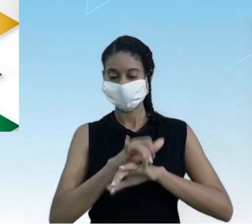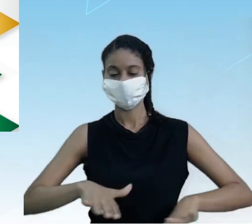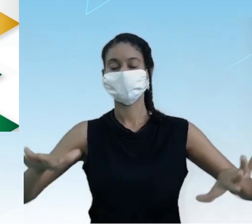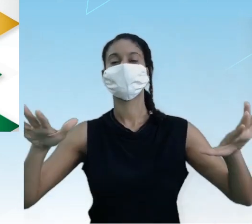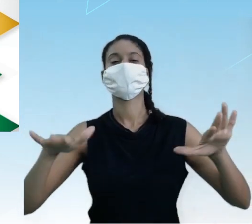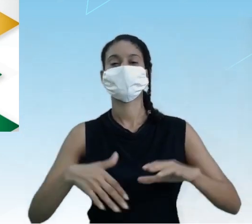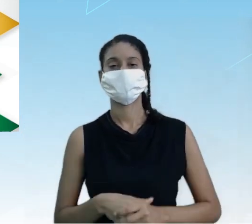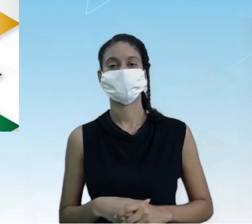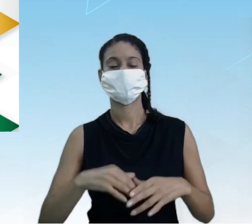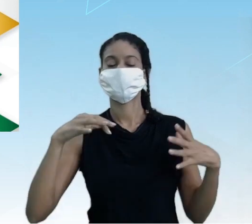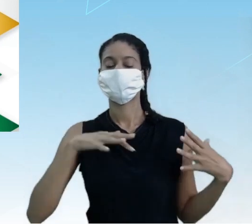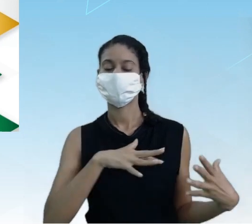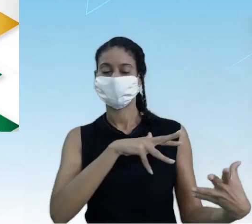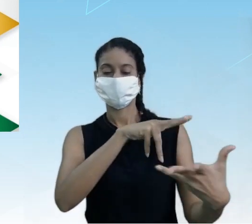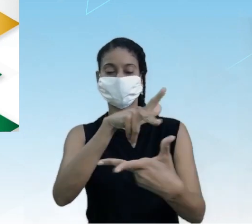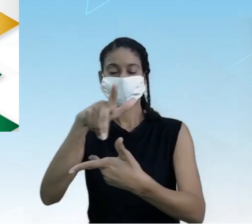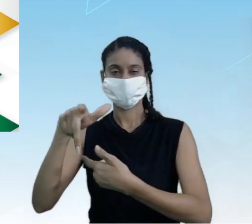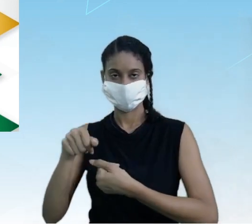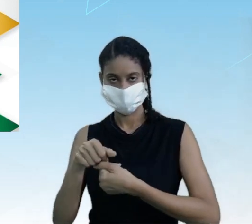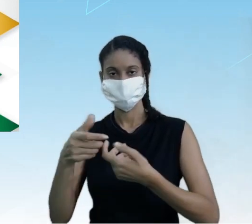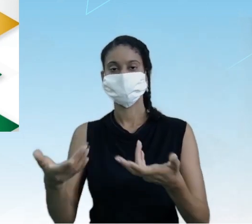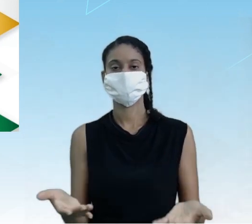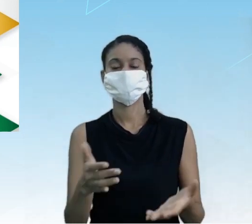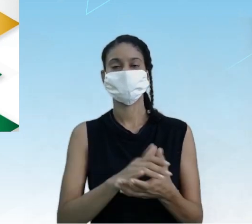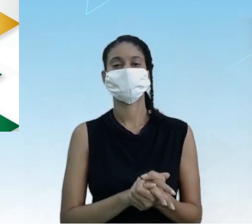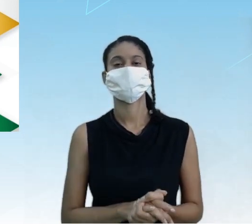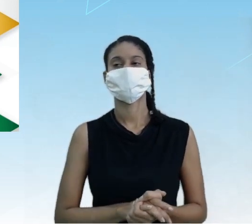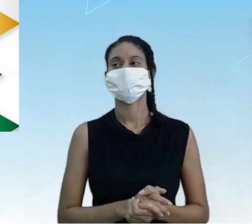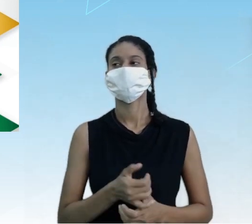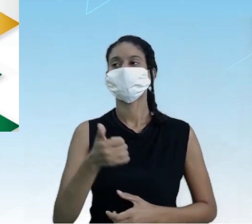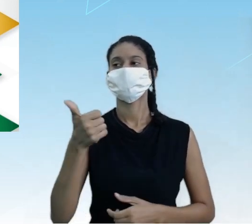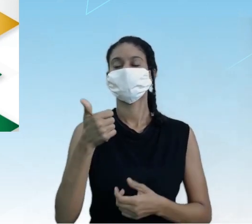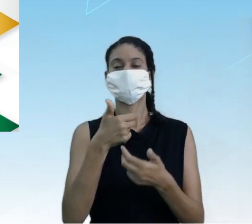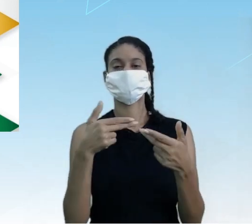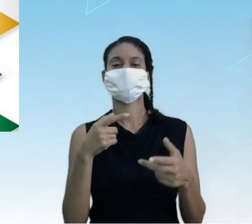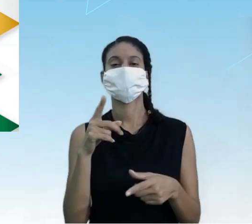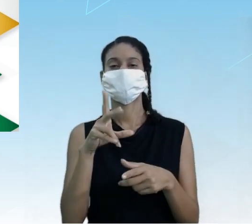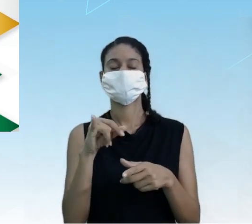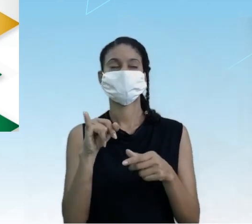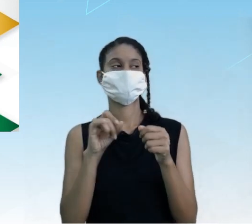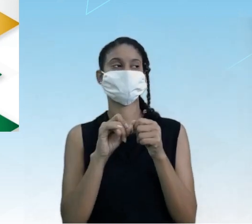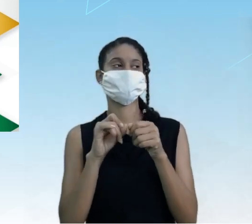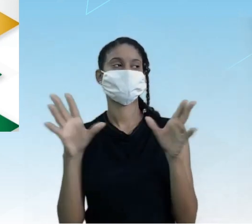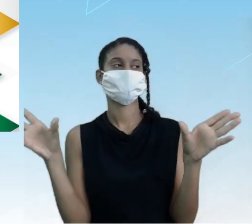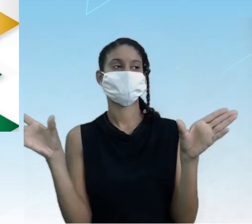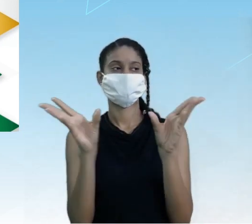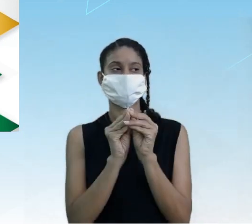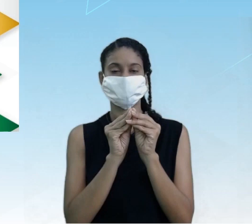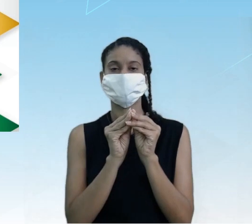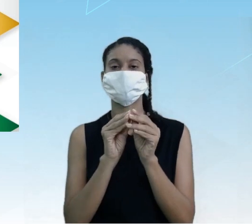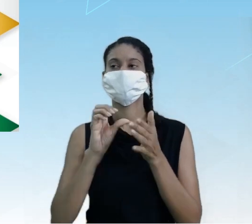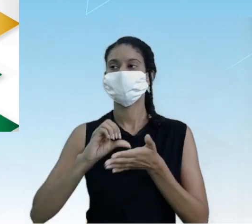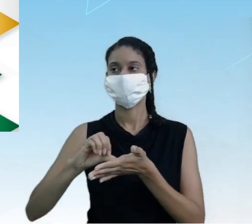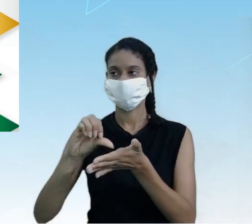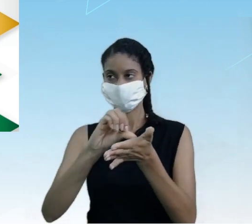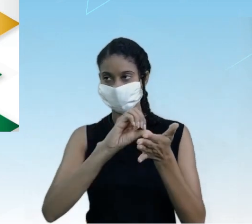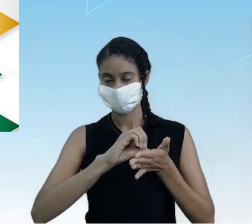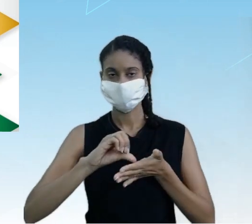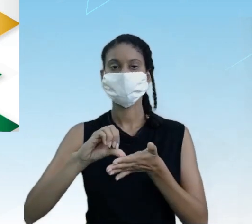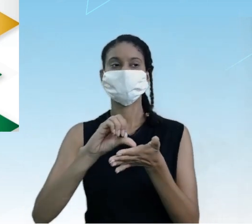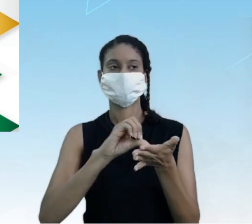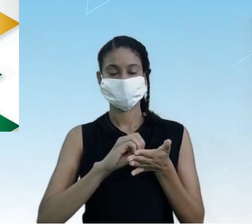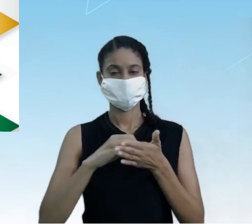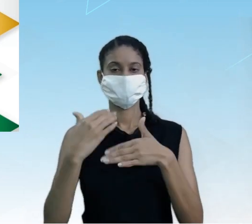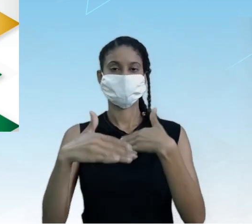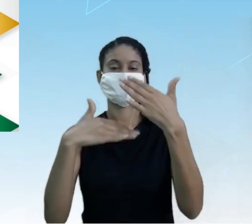espalhar around the world, né? Primeiro ponto que a gente vai resumir, né? Due to colonization,